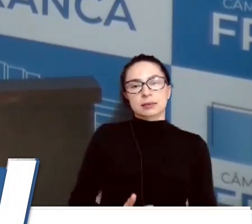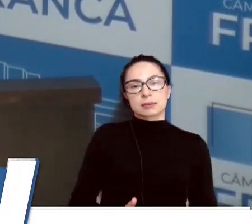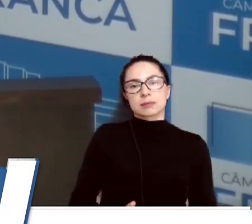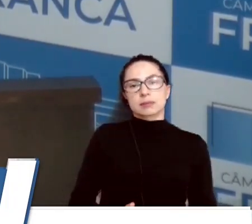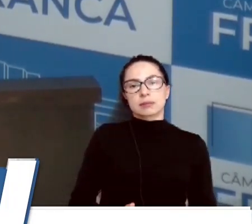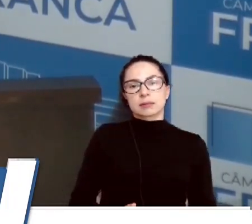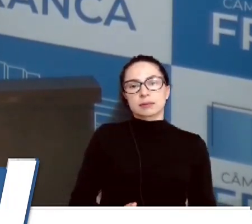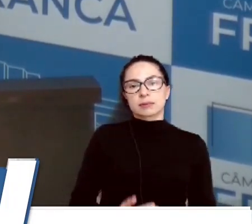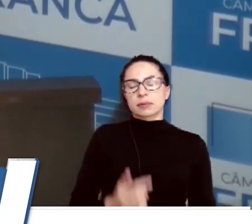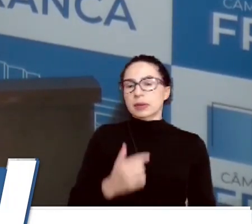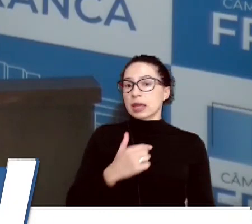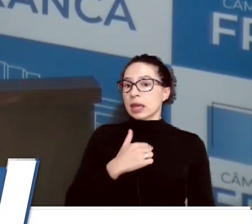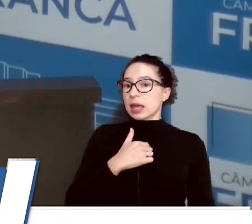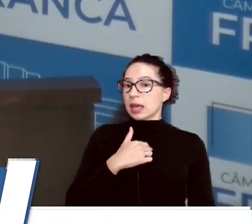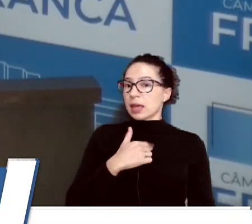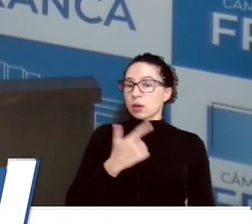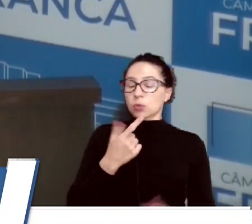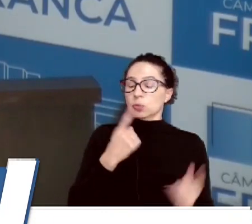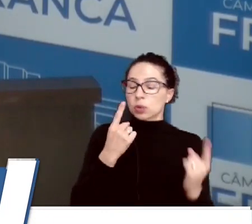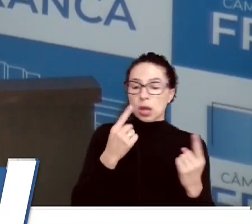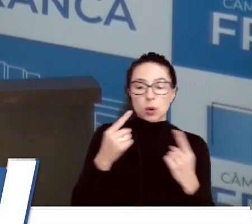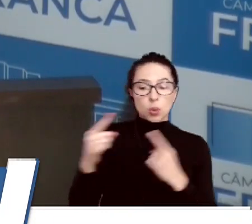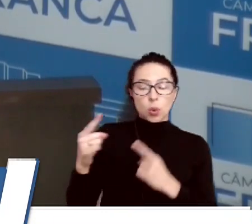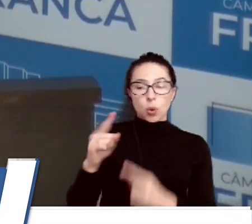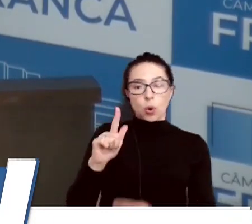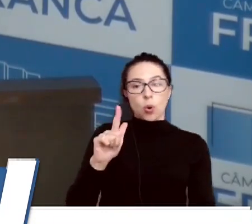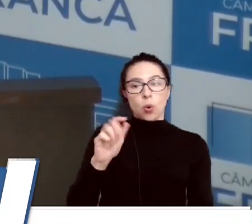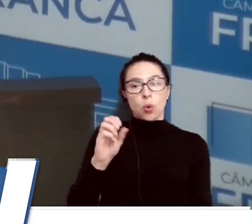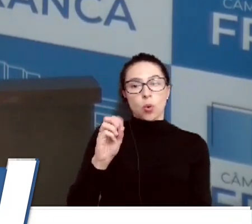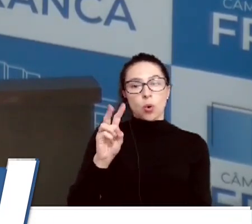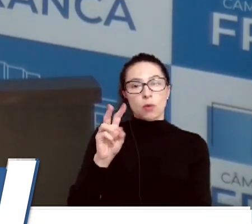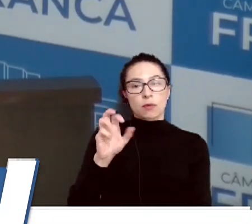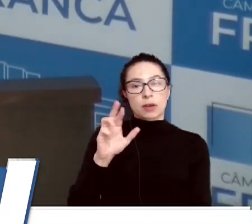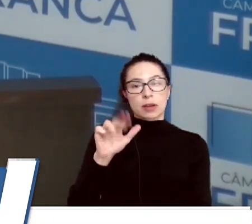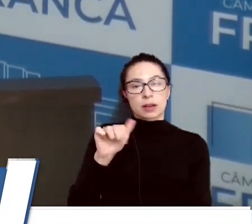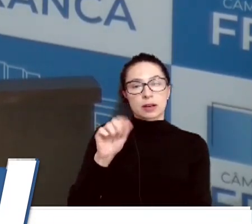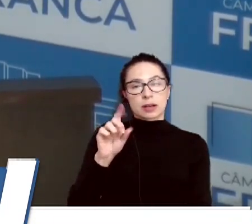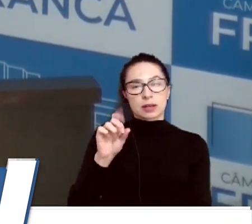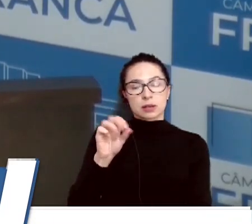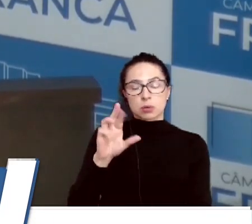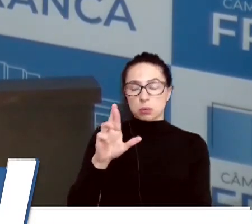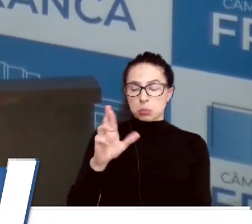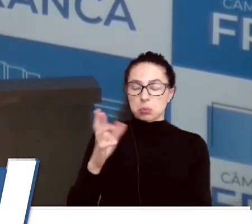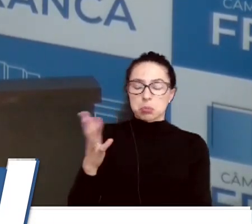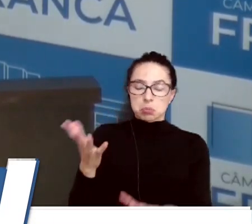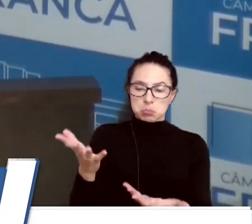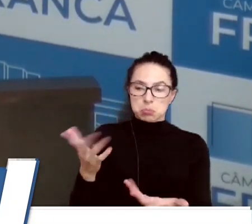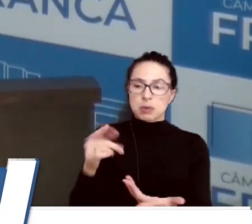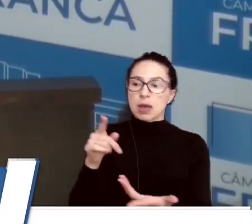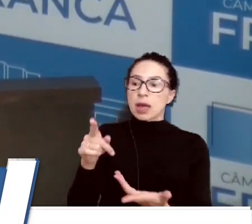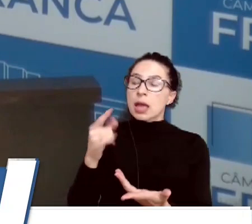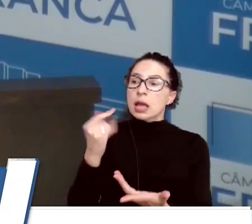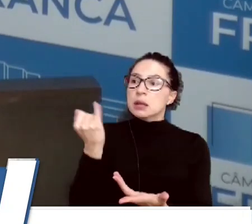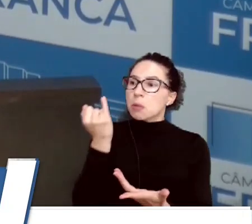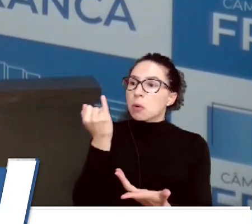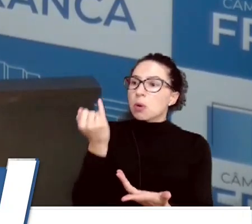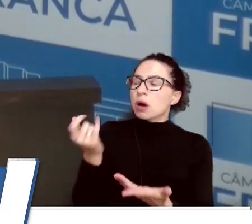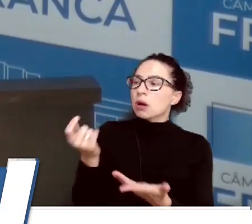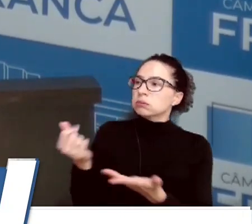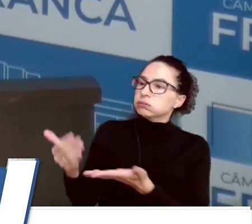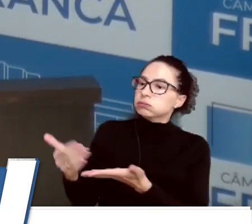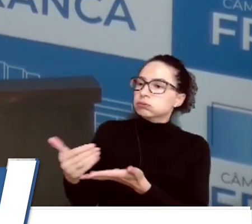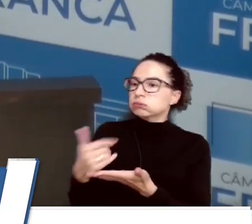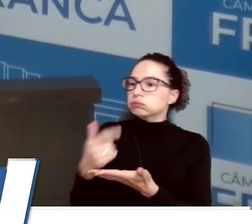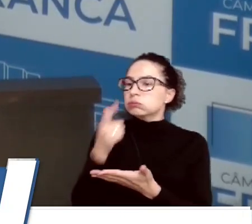Eu não sou contra o governador. Que ele busque os recursos onde entender devido para fazer